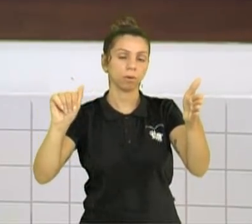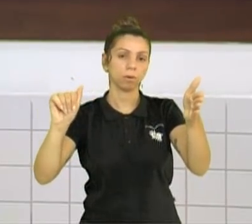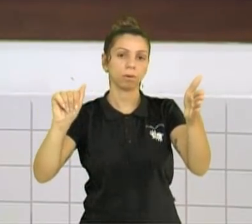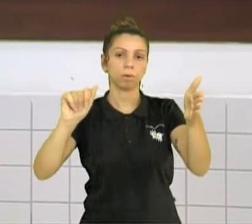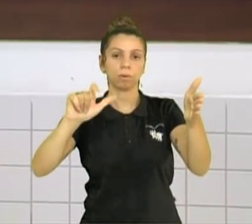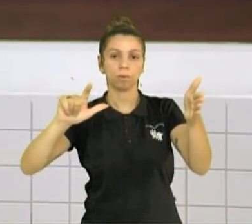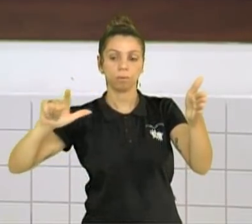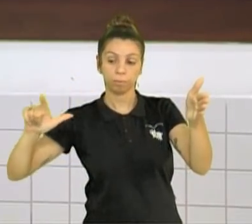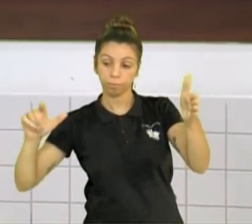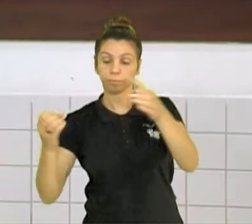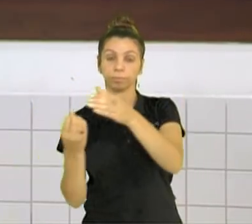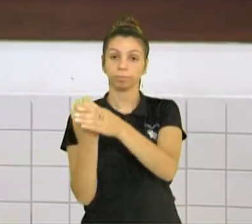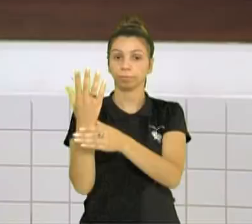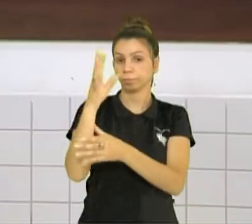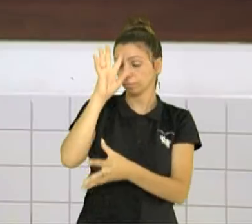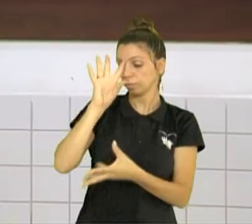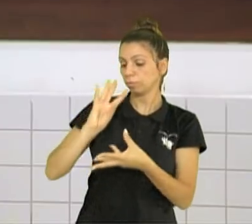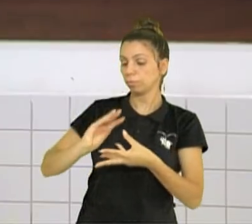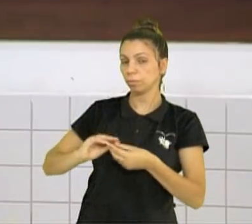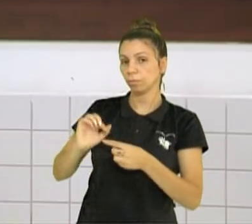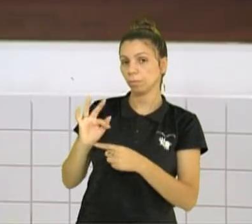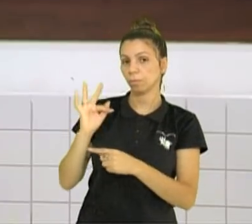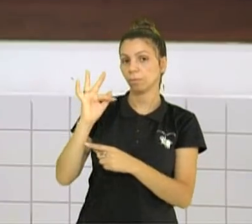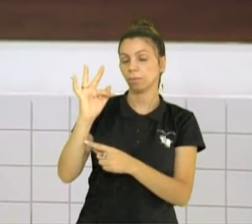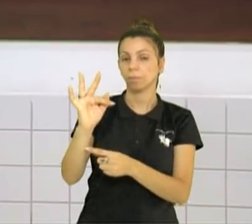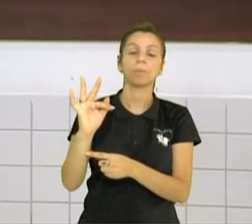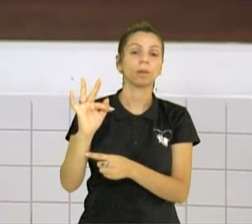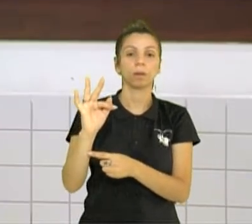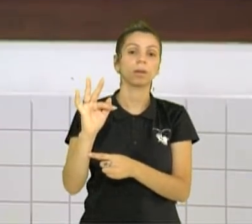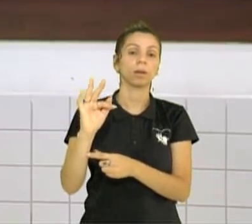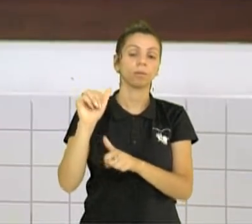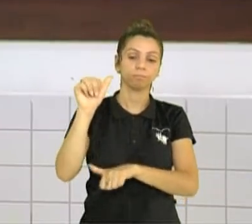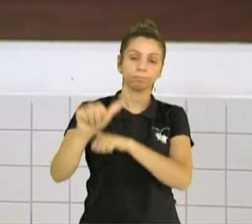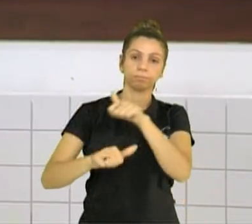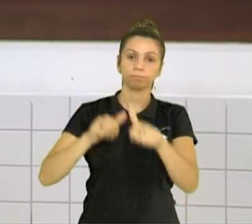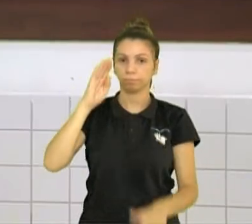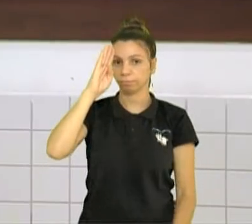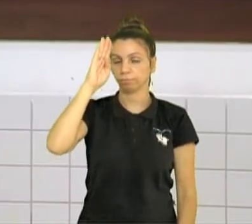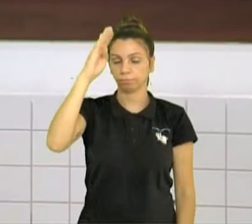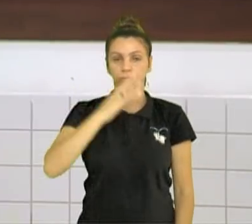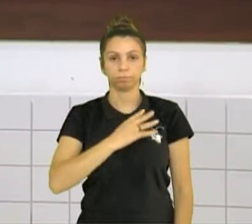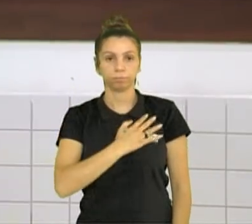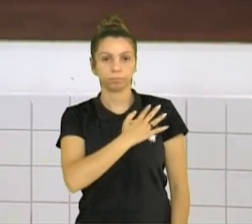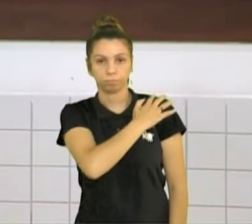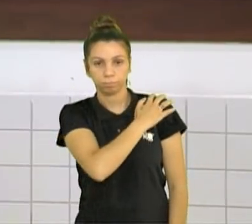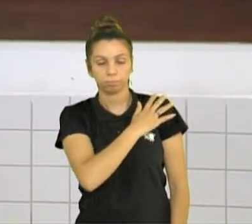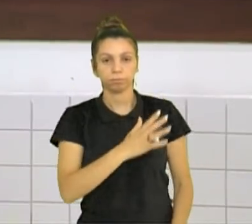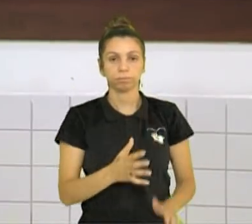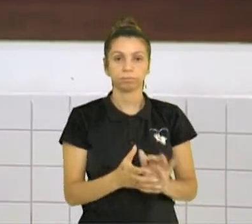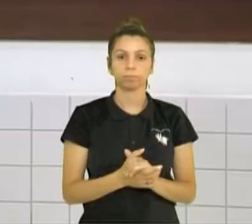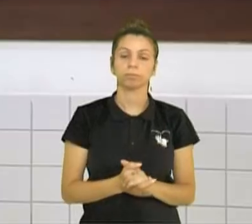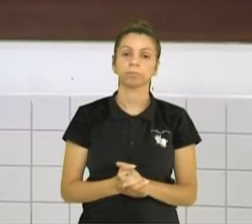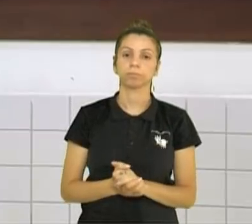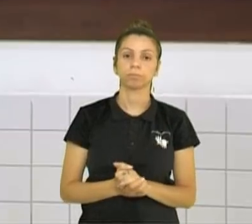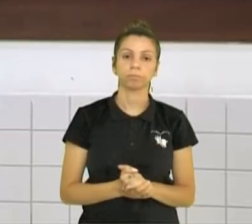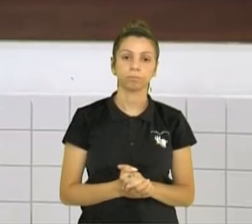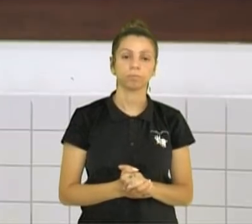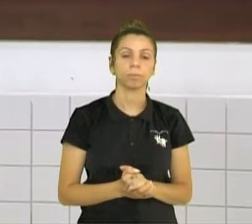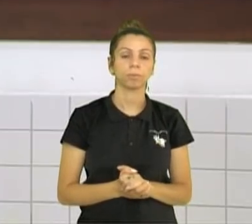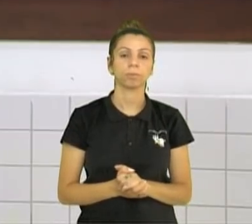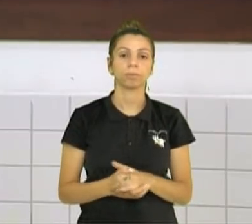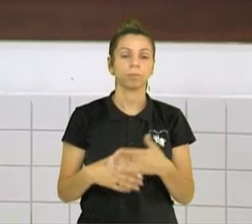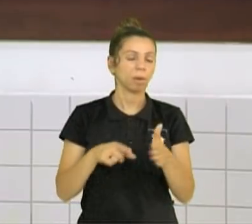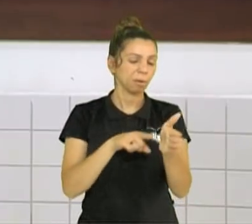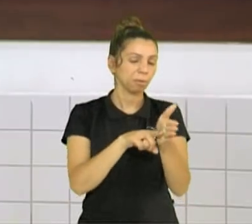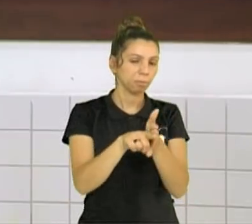então, o que se entende que futuramente vai passar a ser as Forças Armadas, o Exército, que é o surgimento da Guarda Nacional. Vale a pena